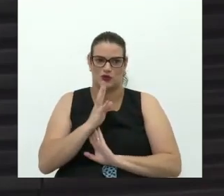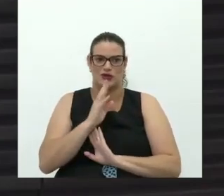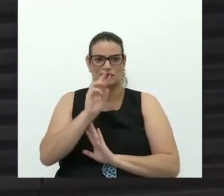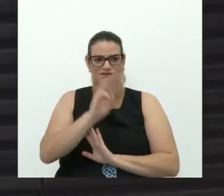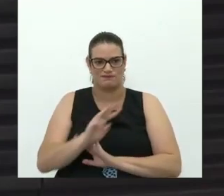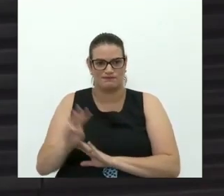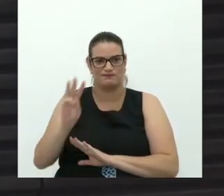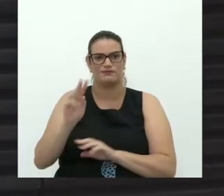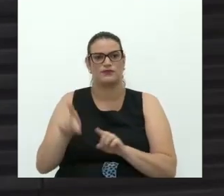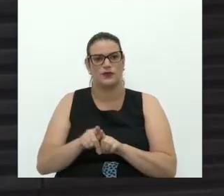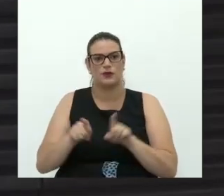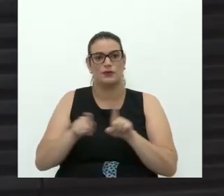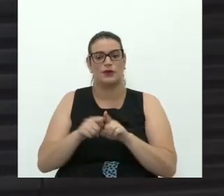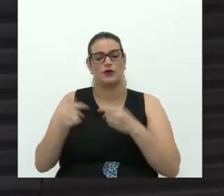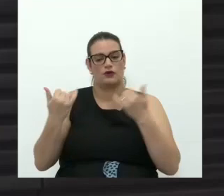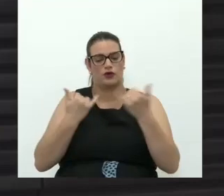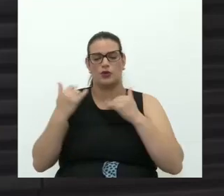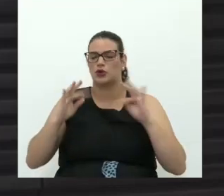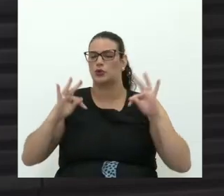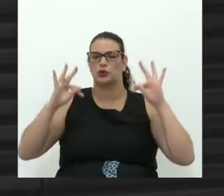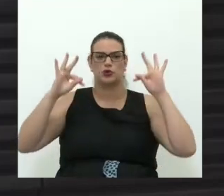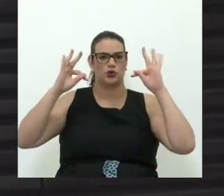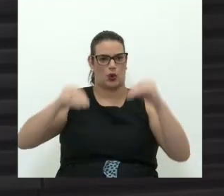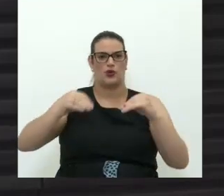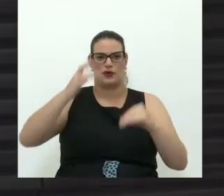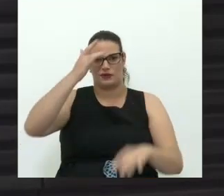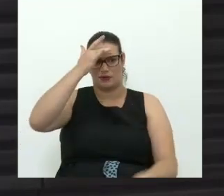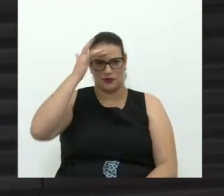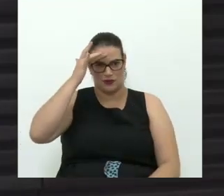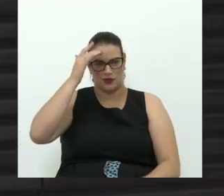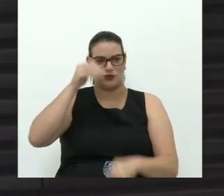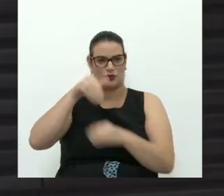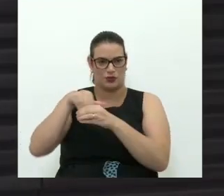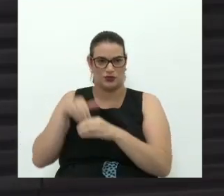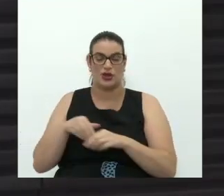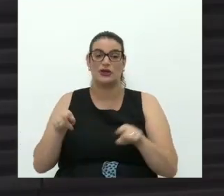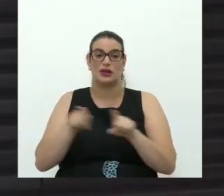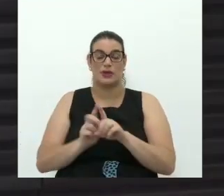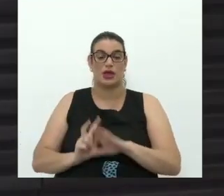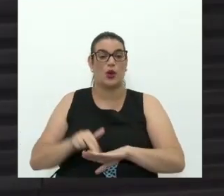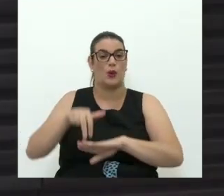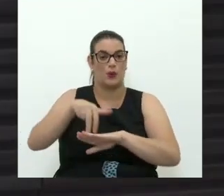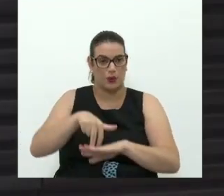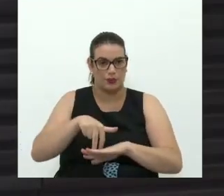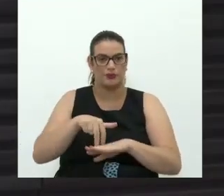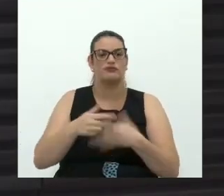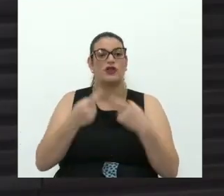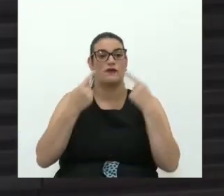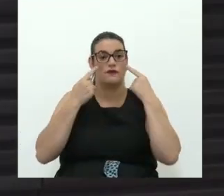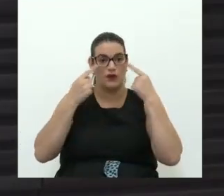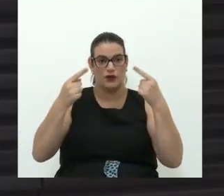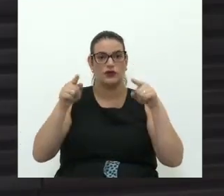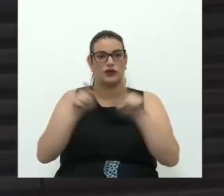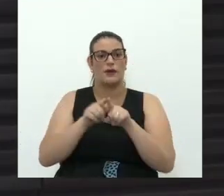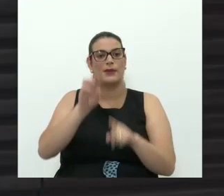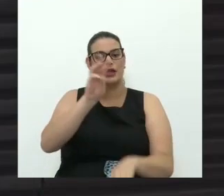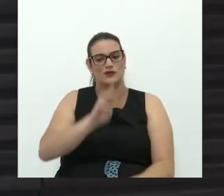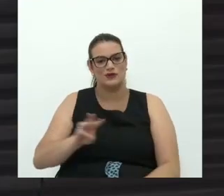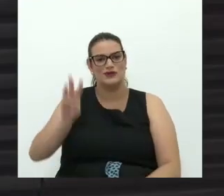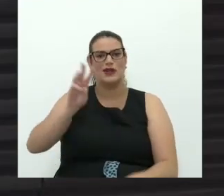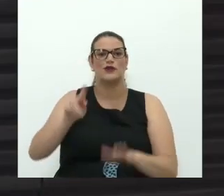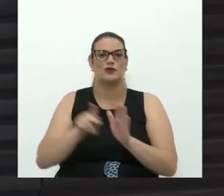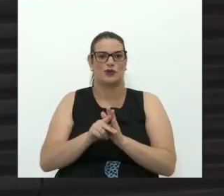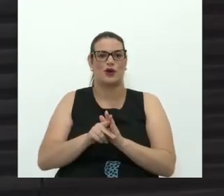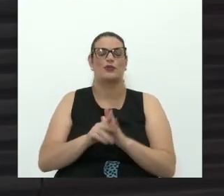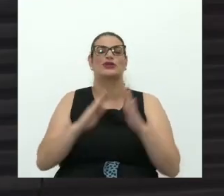de informação sobre todas as candidaturas e sobre sobre quem ocupa os cargos olhem também no site oficial das